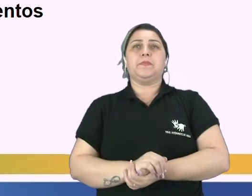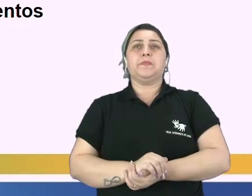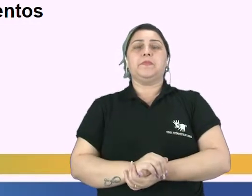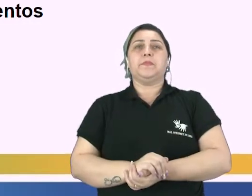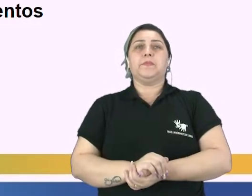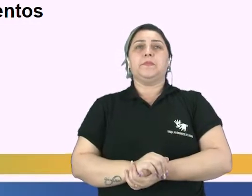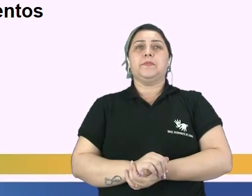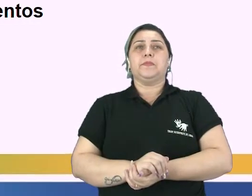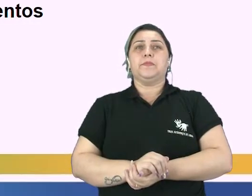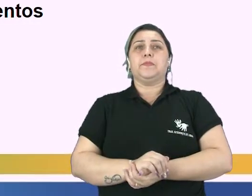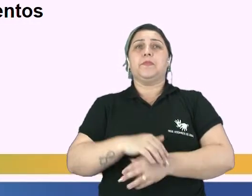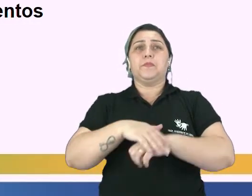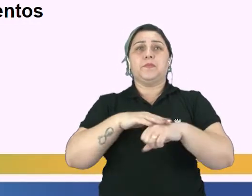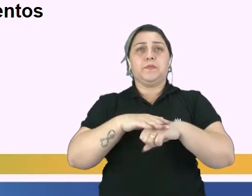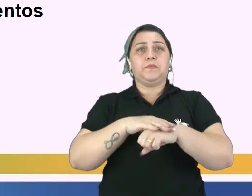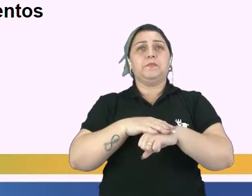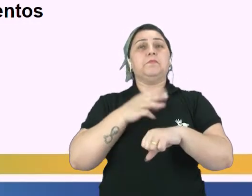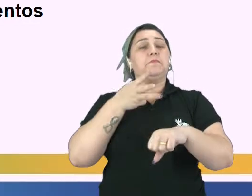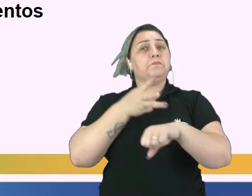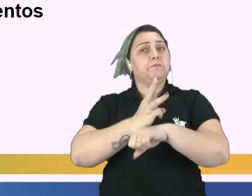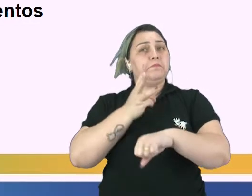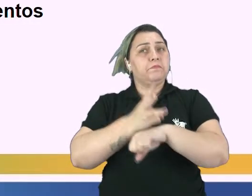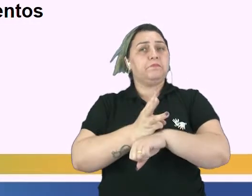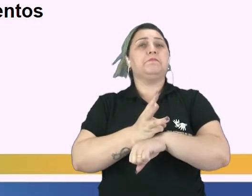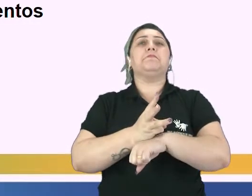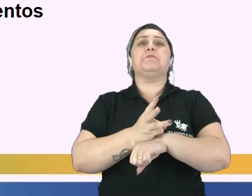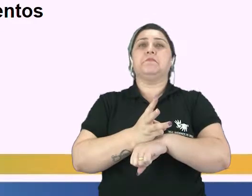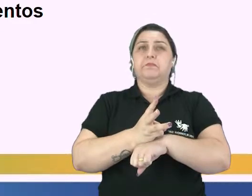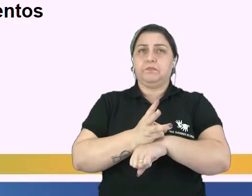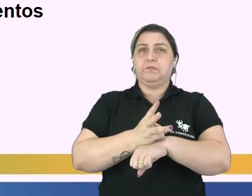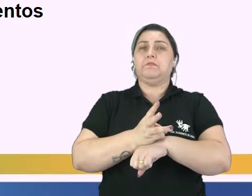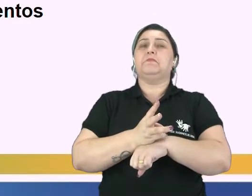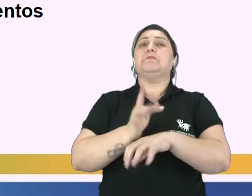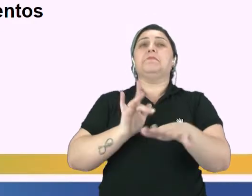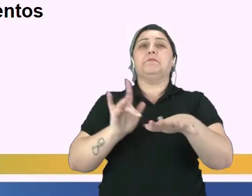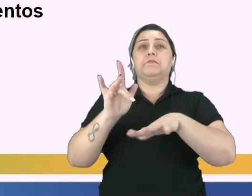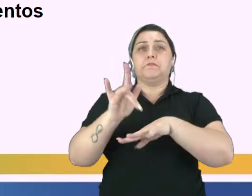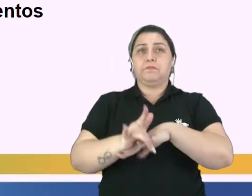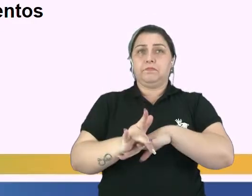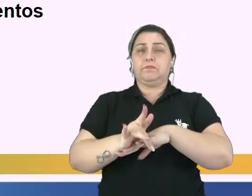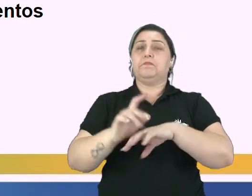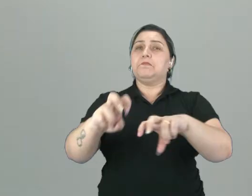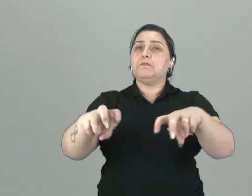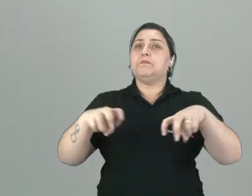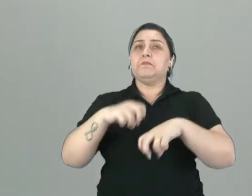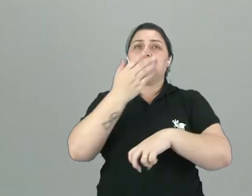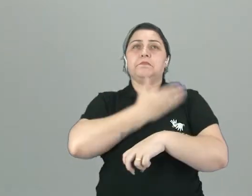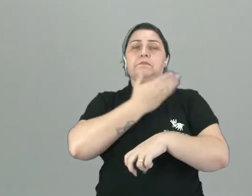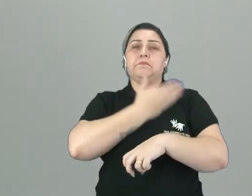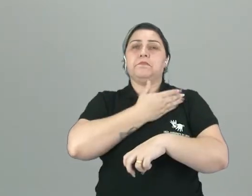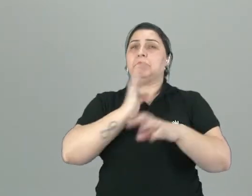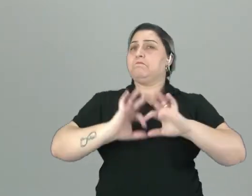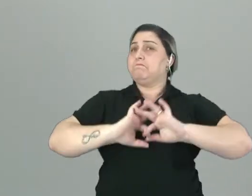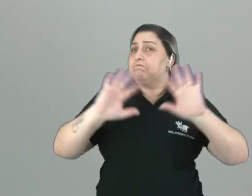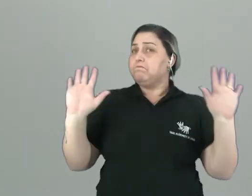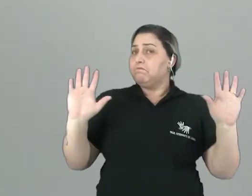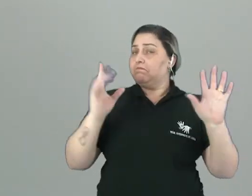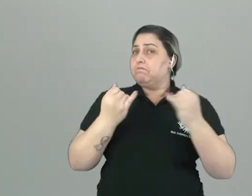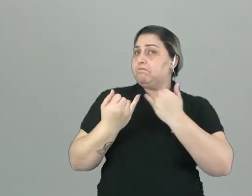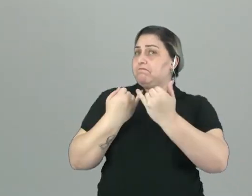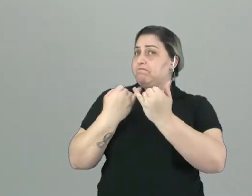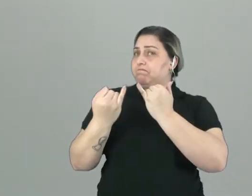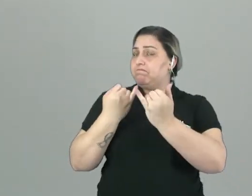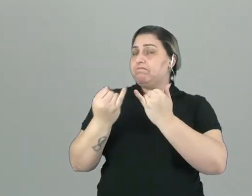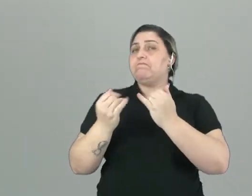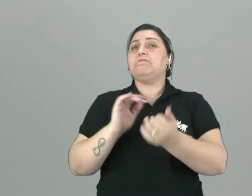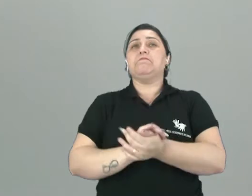vezes, ao conversar com alguém por uma rede social, pelo WhatsApp, porque você se sente à vontade, se sente íntimo de determinada